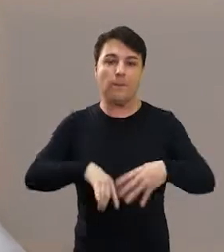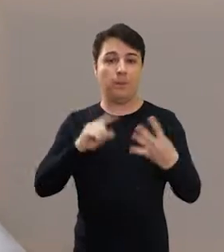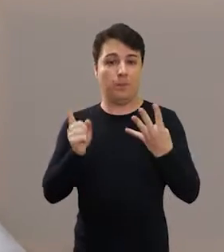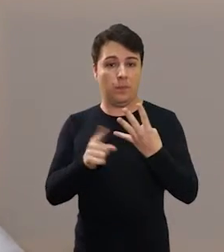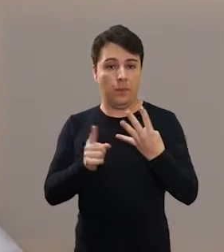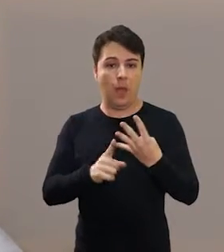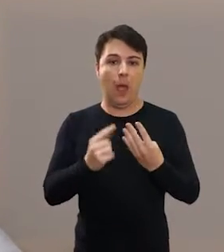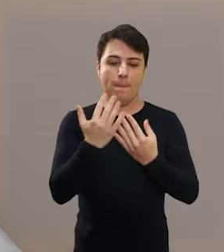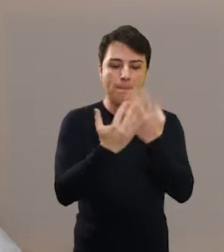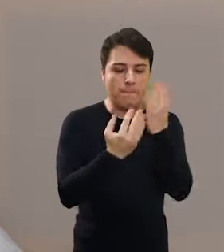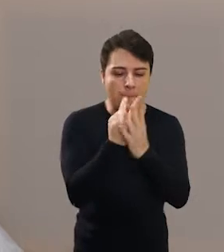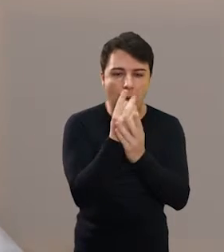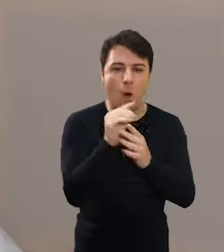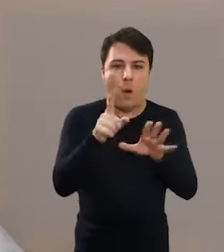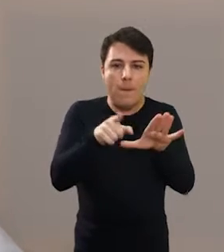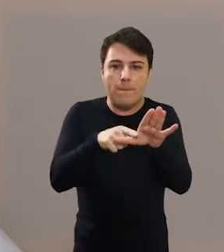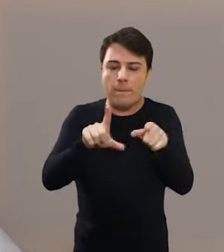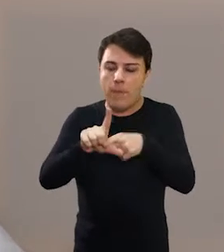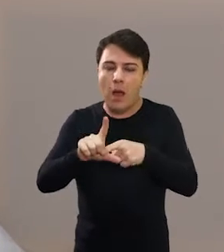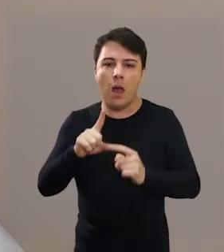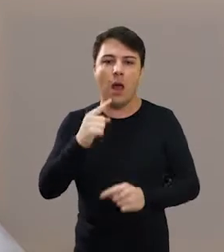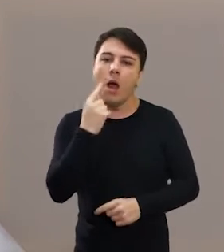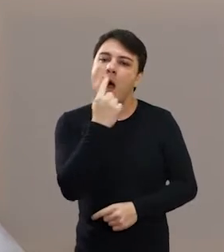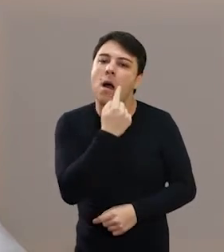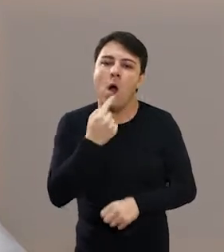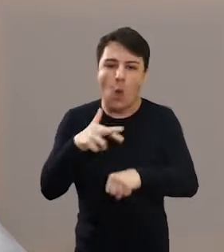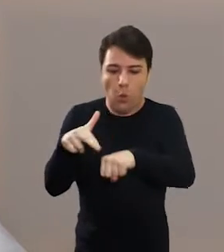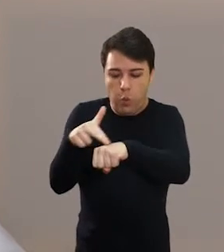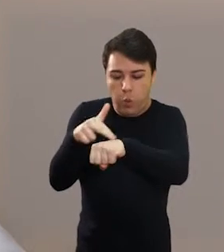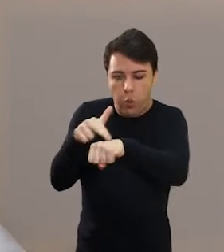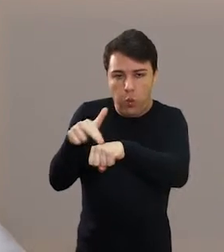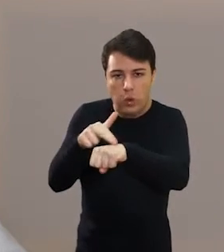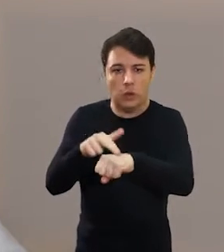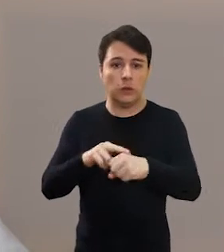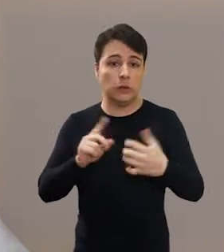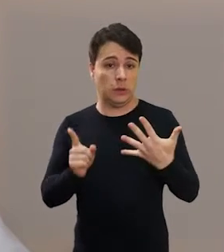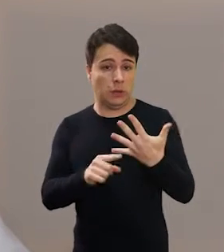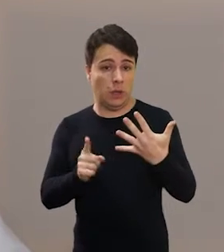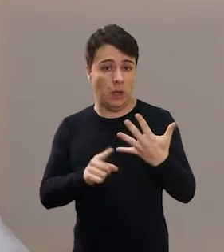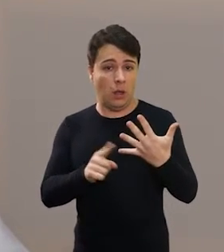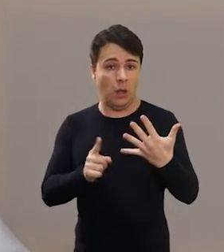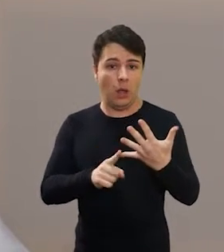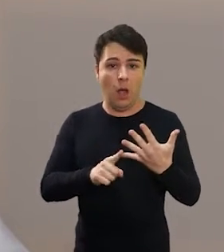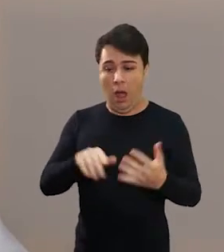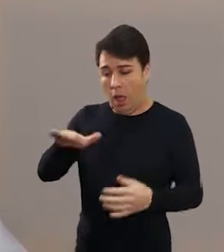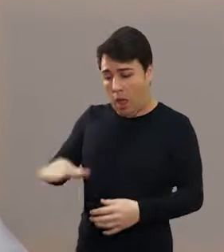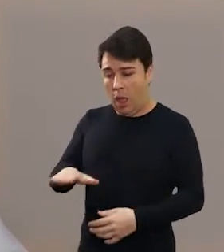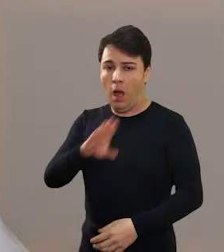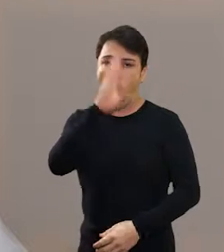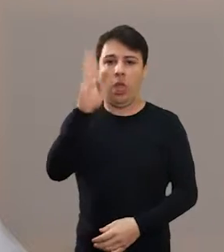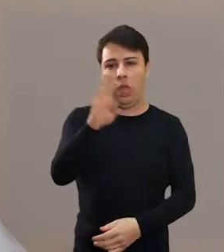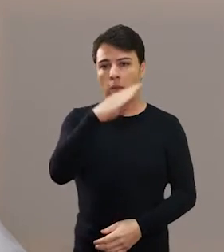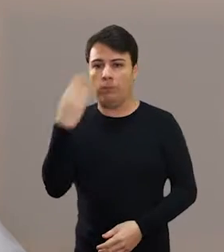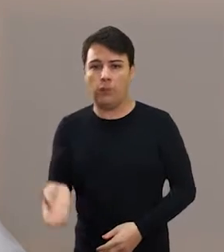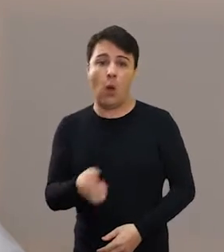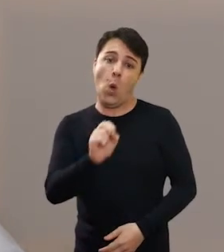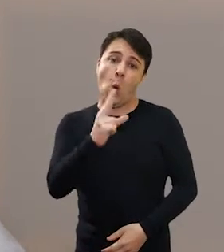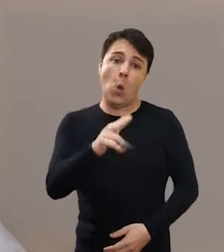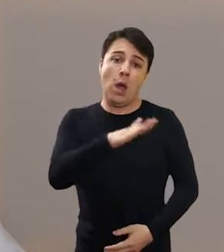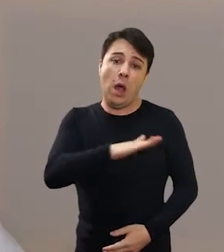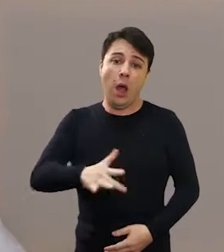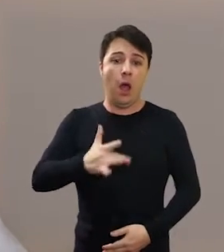então aquele bebê que transpira demais, principalmente na cabecinha, cianose, que é a coloração arroxeada de lábios,